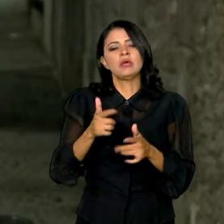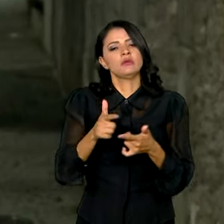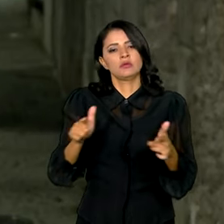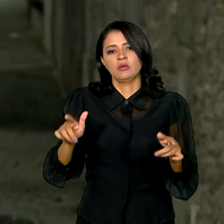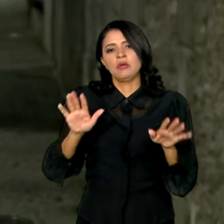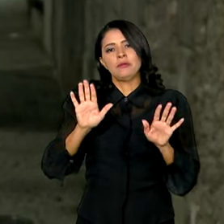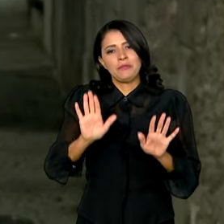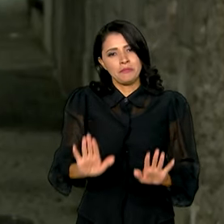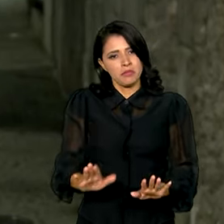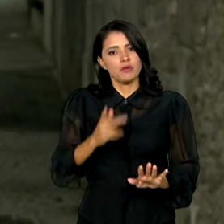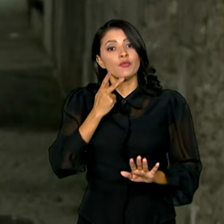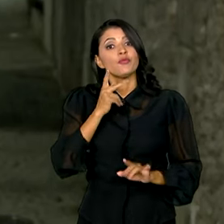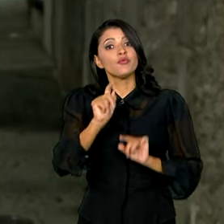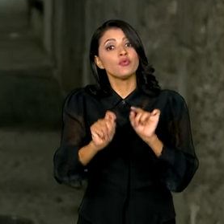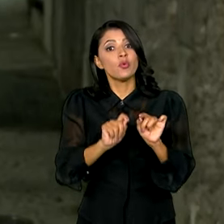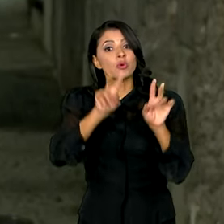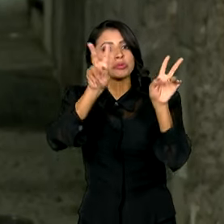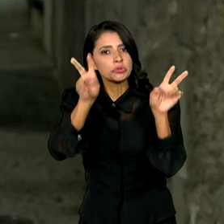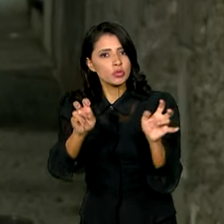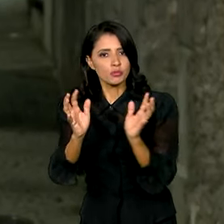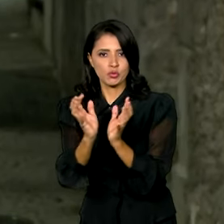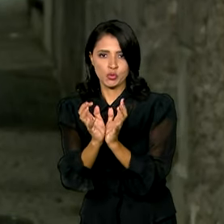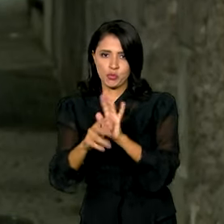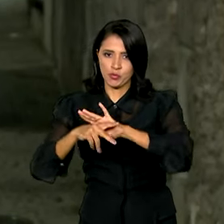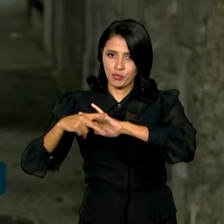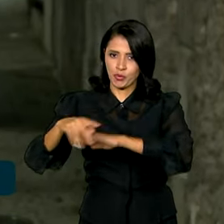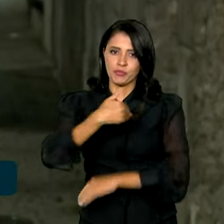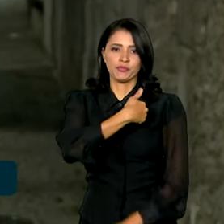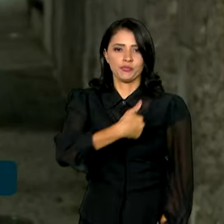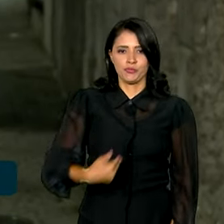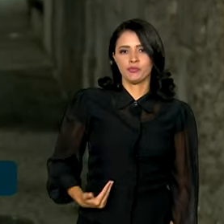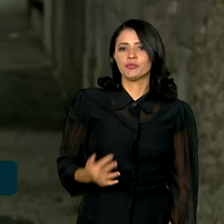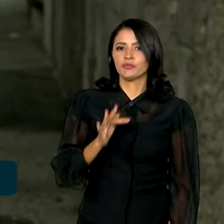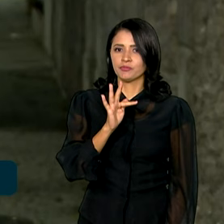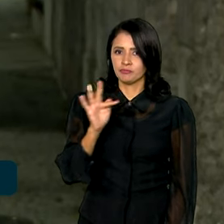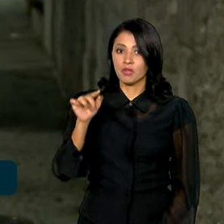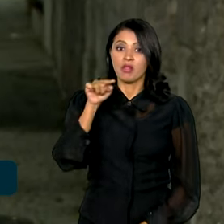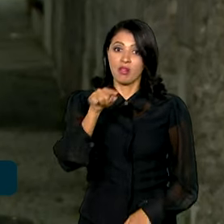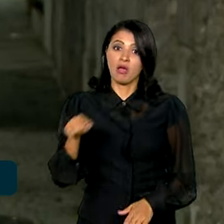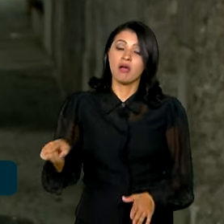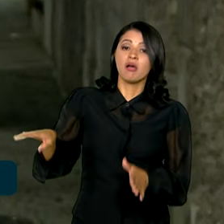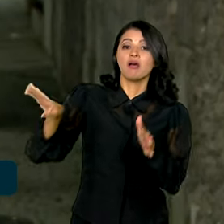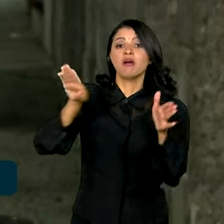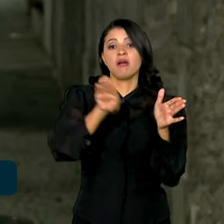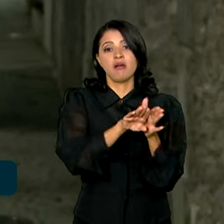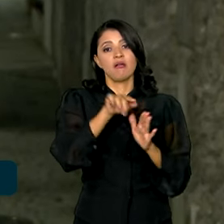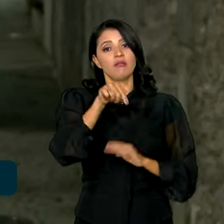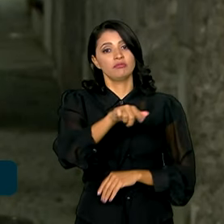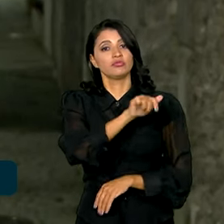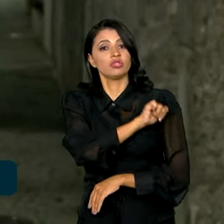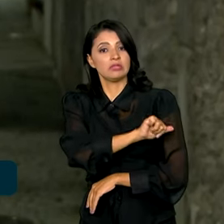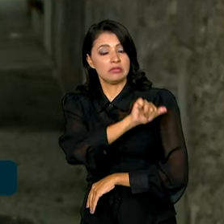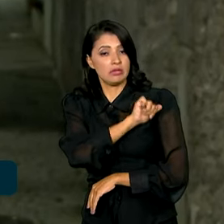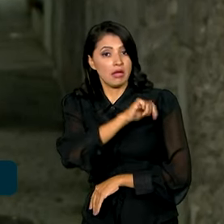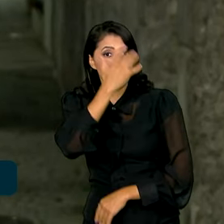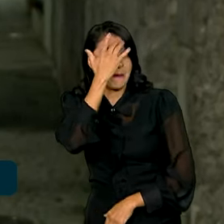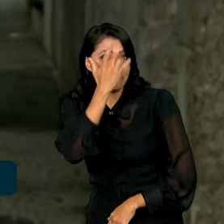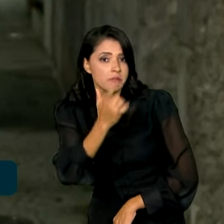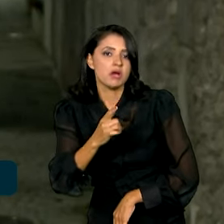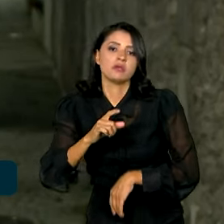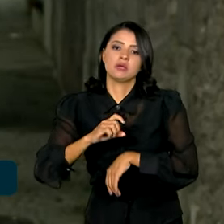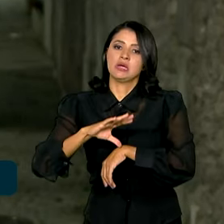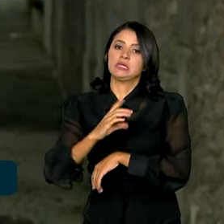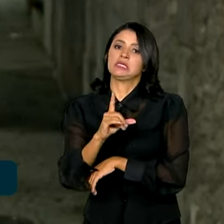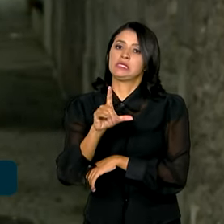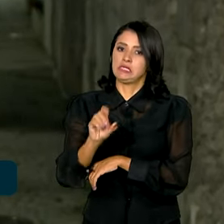vai falar aqui sobre a comitiva, né, do governo federal que está chegando aqui no Rio de Janeiro amanhã pela manhã.